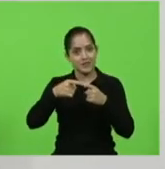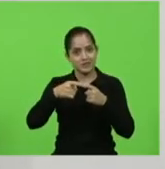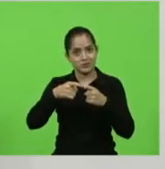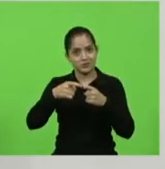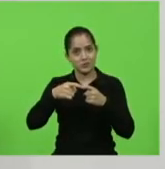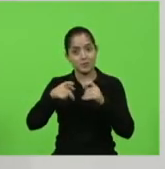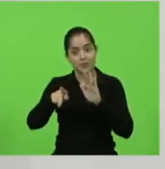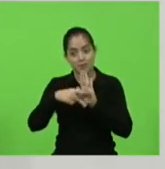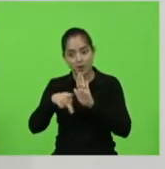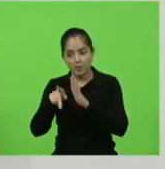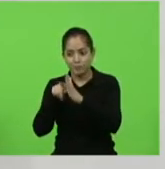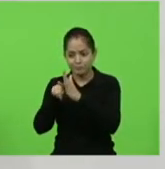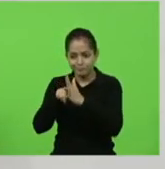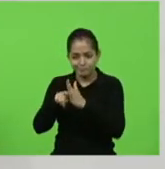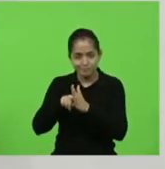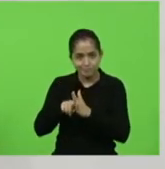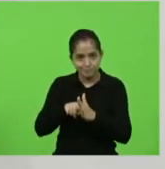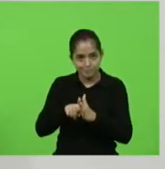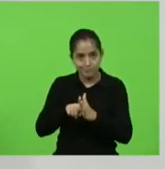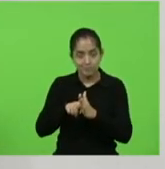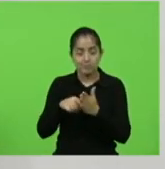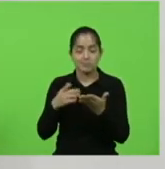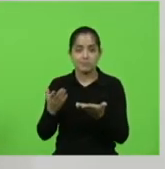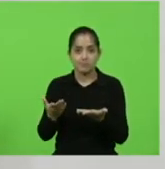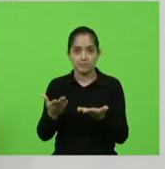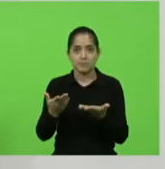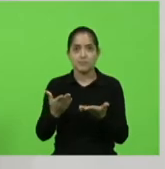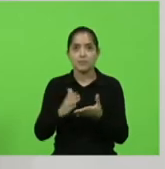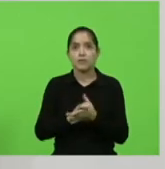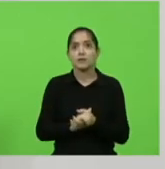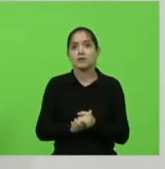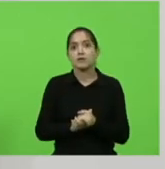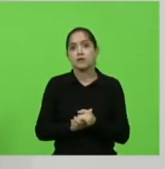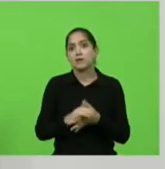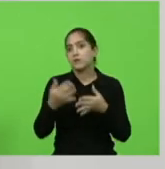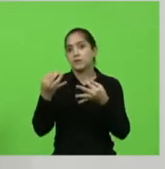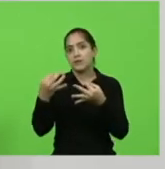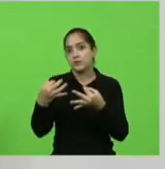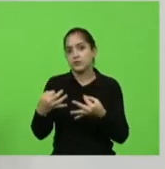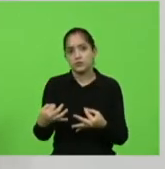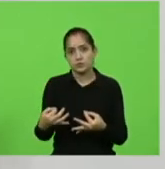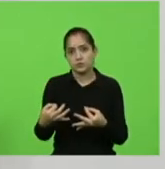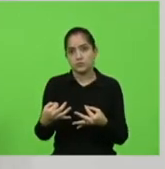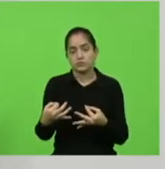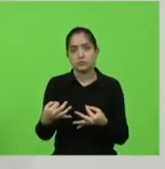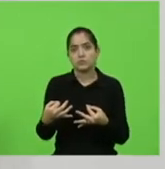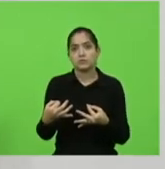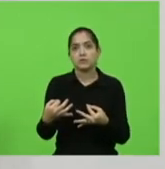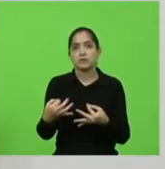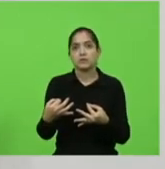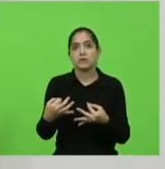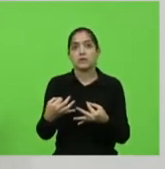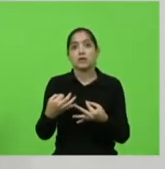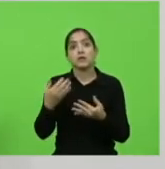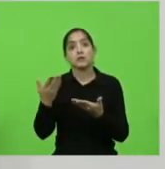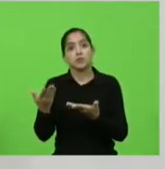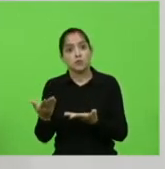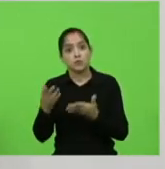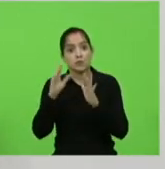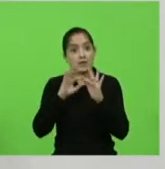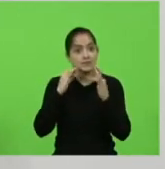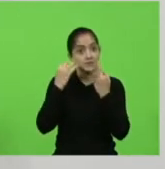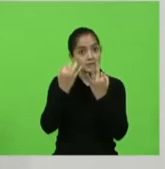legista que vai fazer esse atendimento. Isso não é justo com os catarinenses, não é justo com as